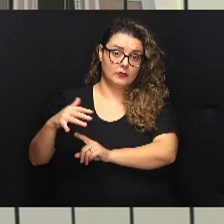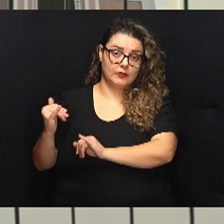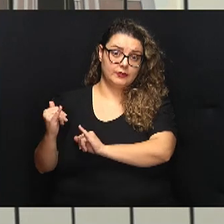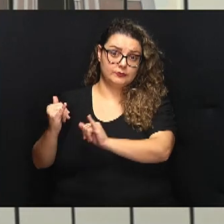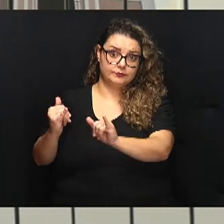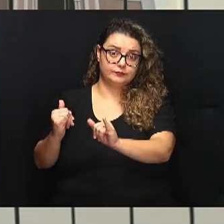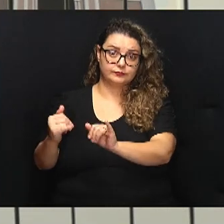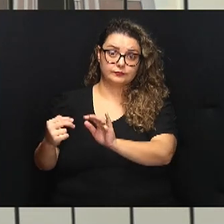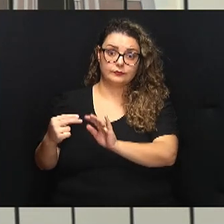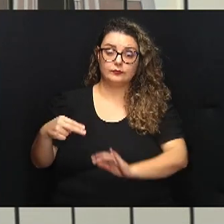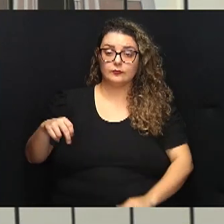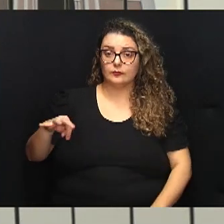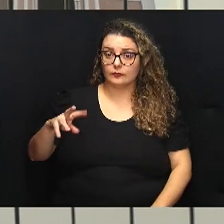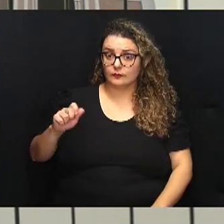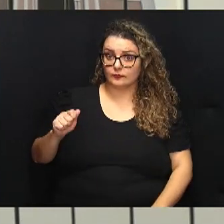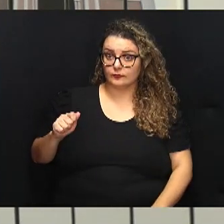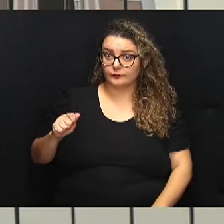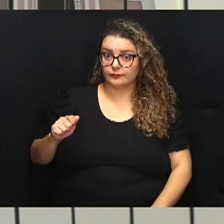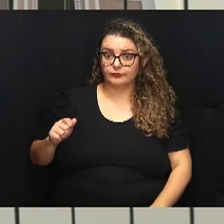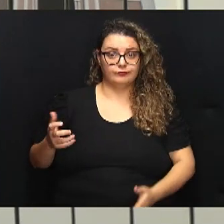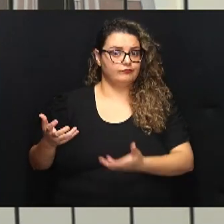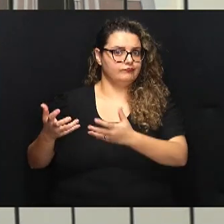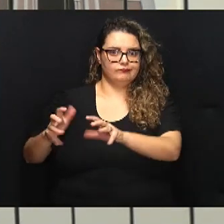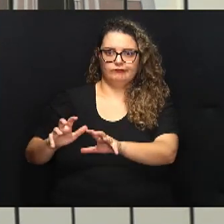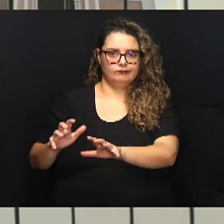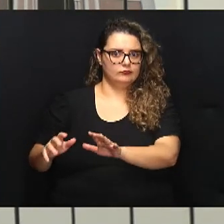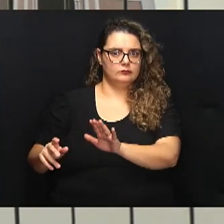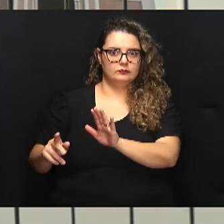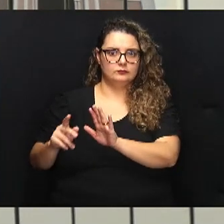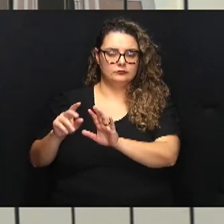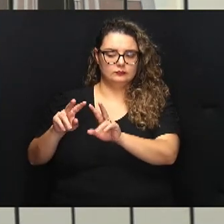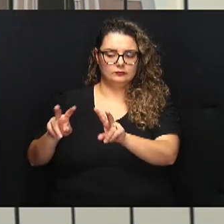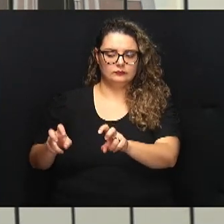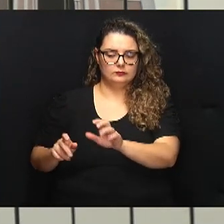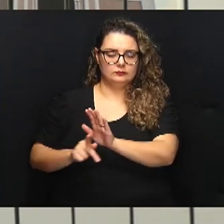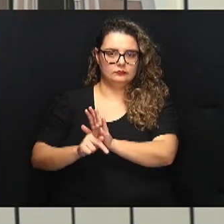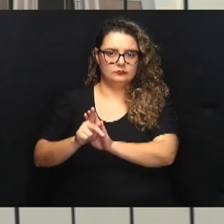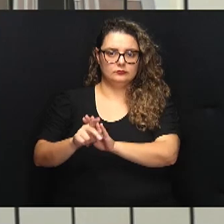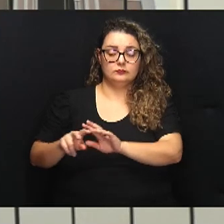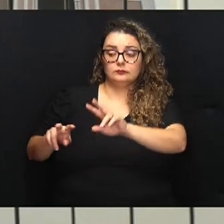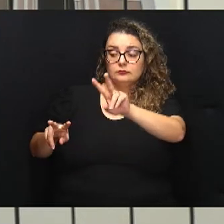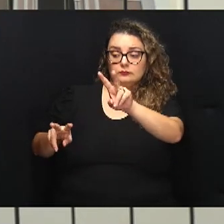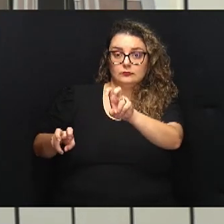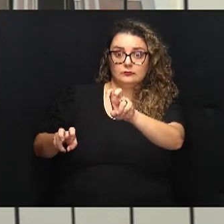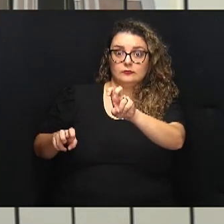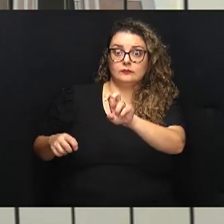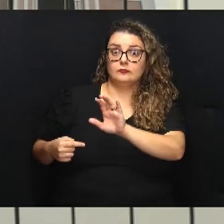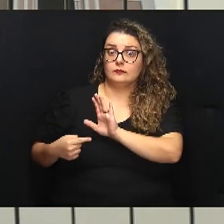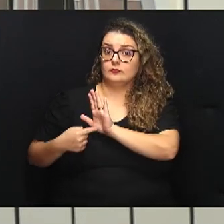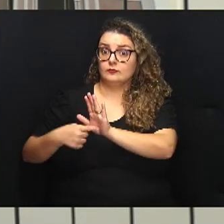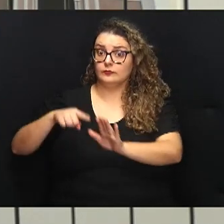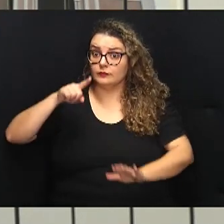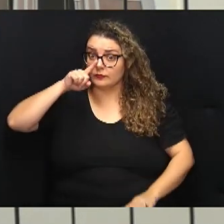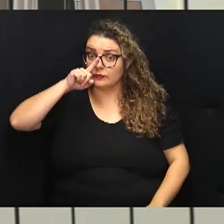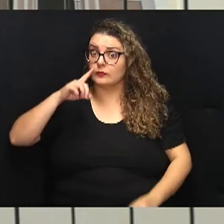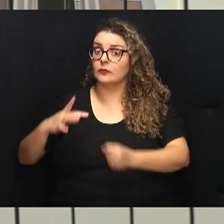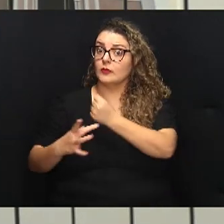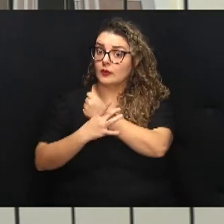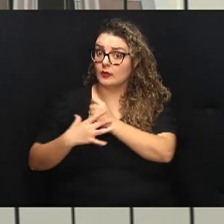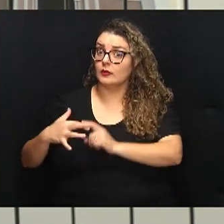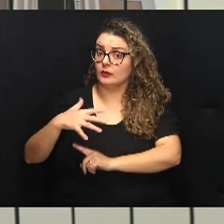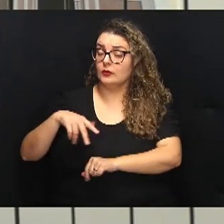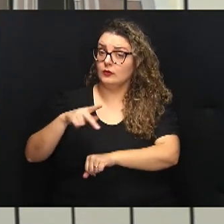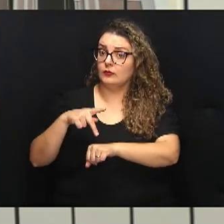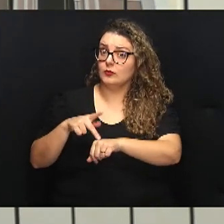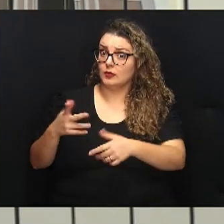uma nota condenando o projeto, abro aspas, representa risco à segurança ambiental no país